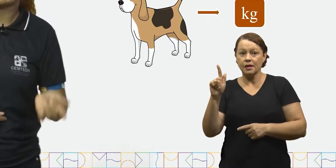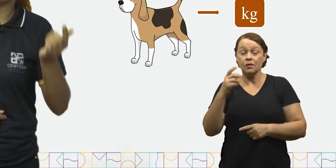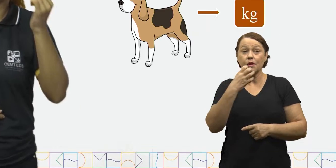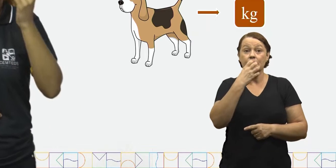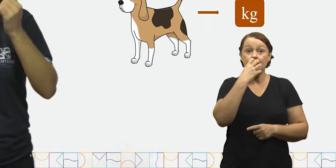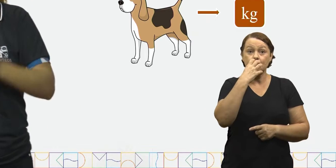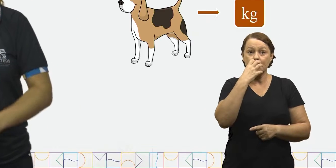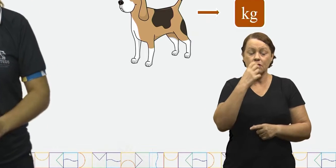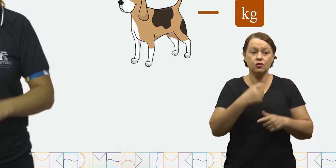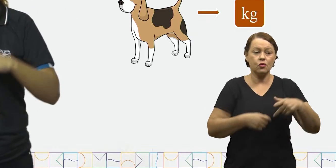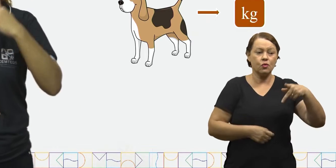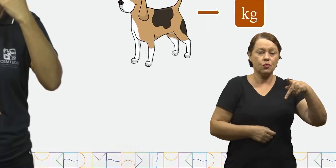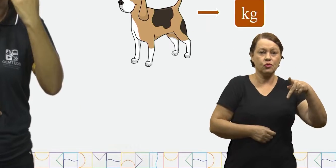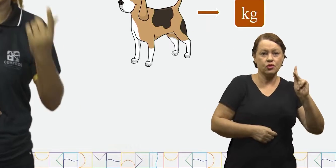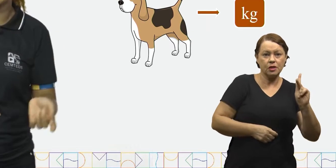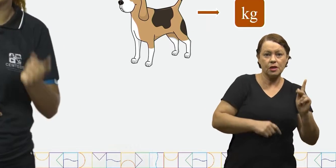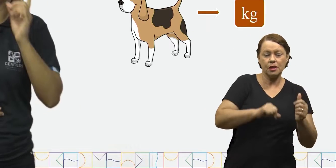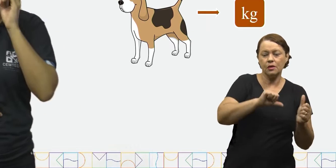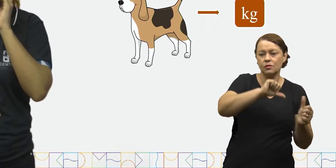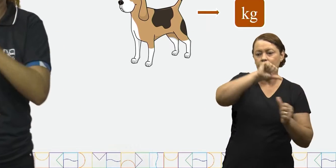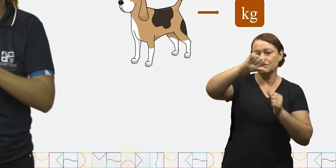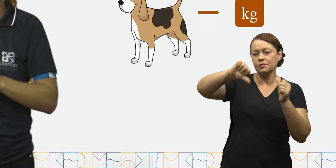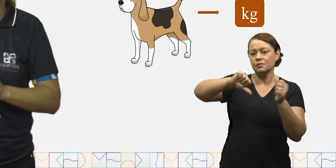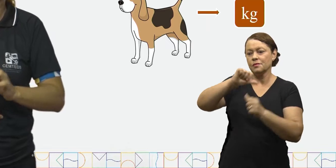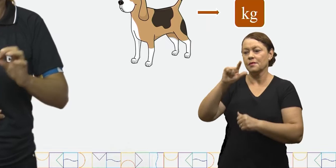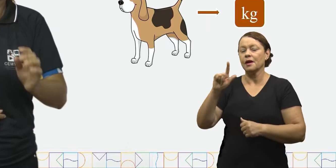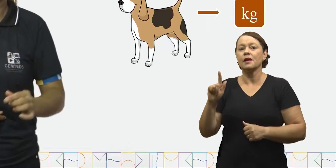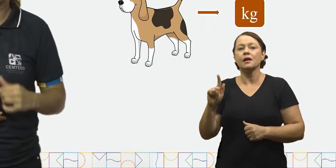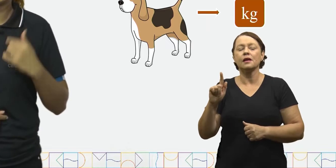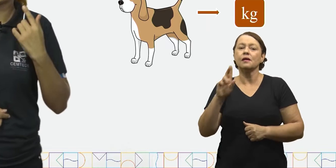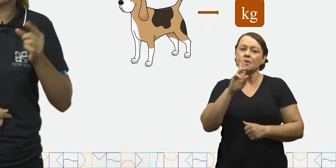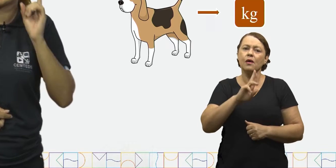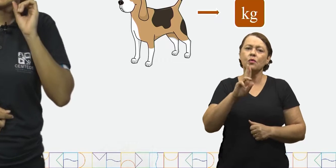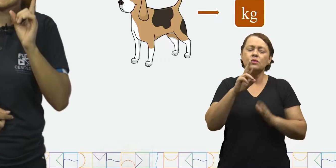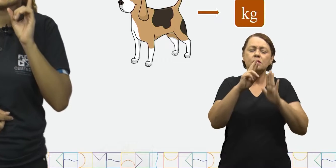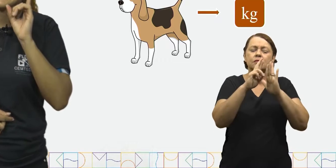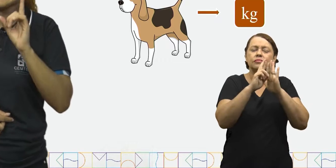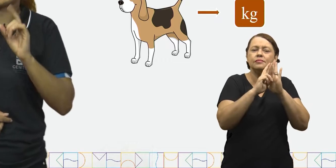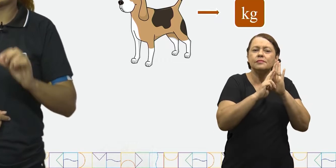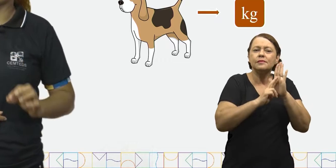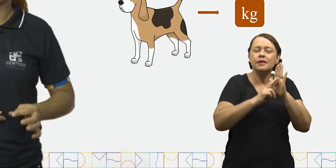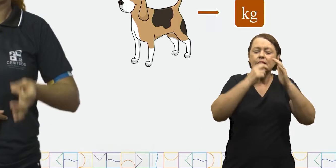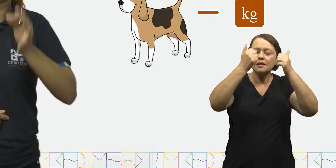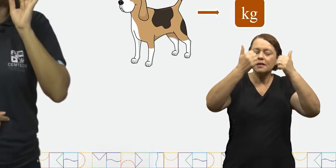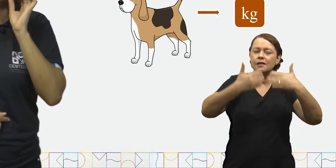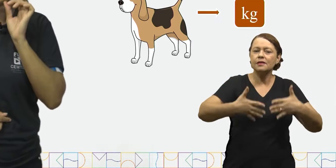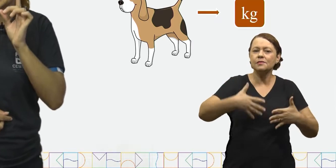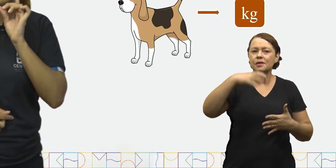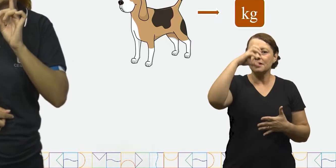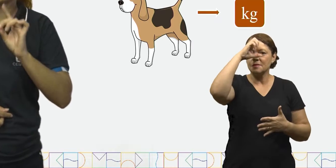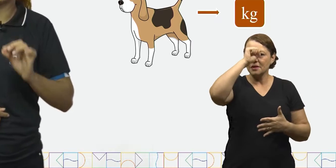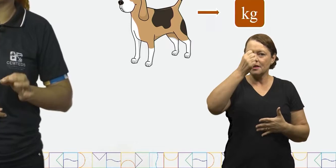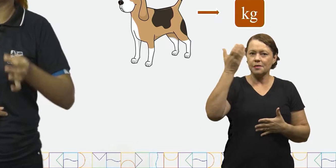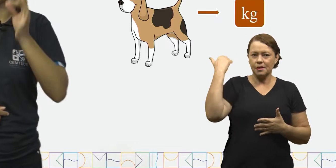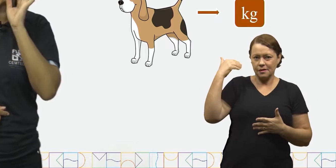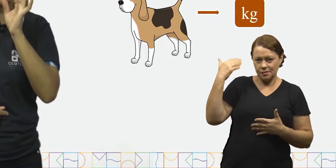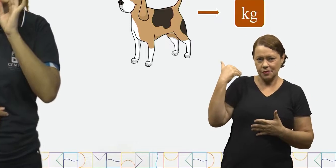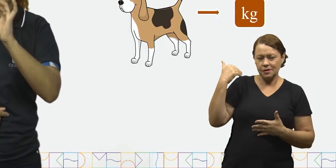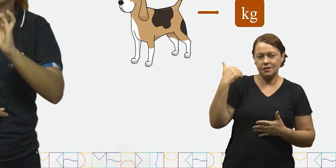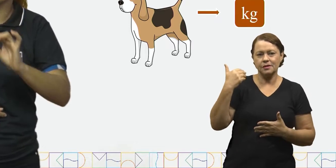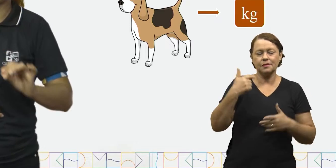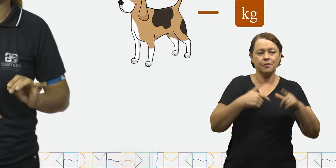quilo e do cachorro de quilo para grama, usando aquela regrinha que já